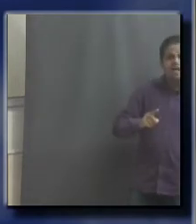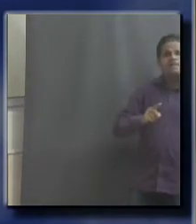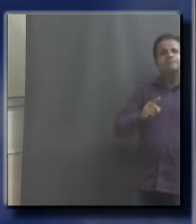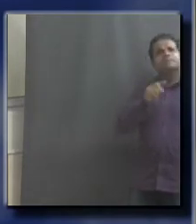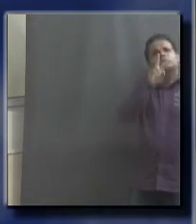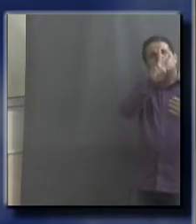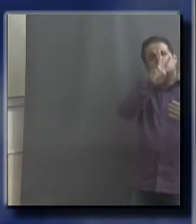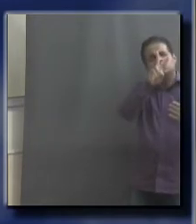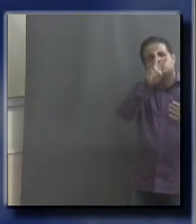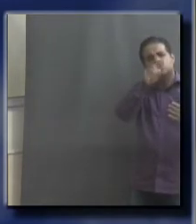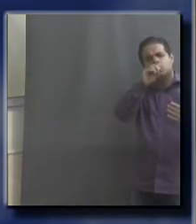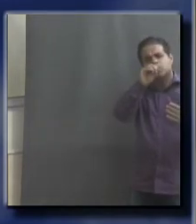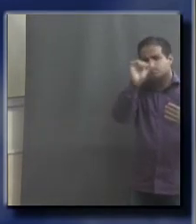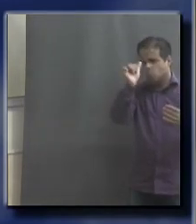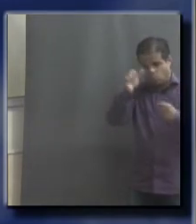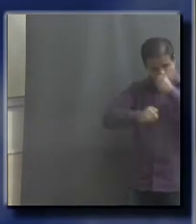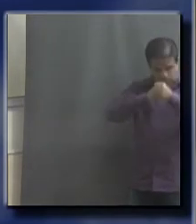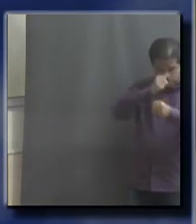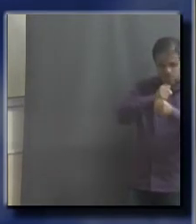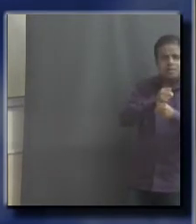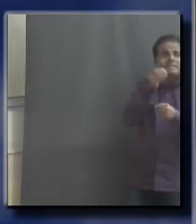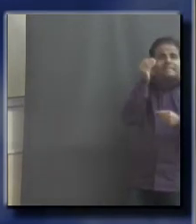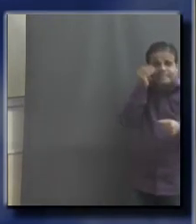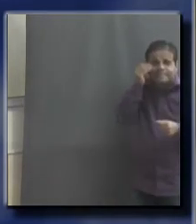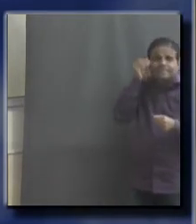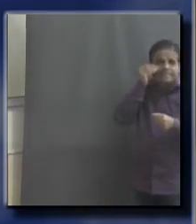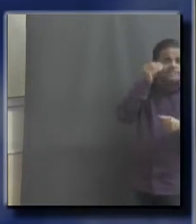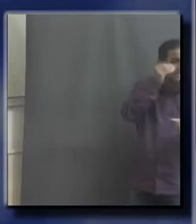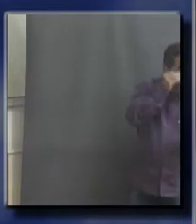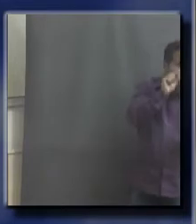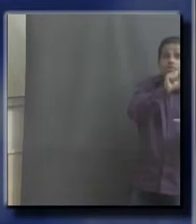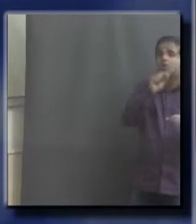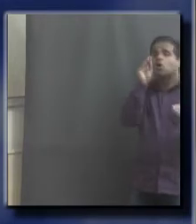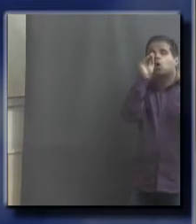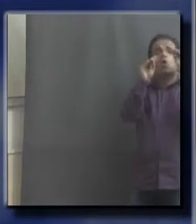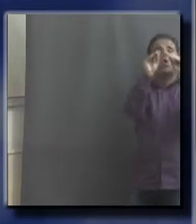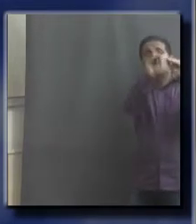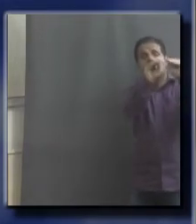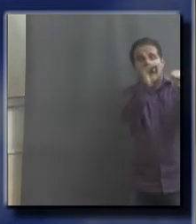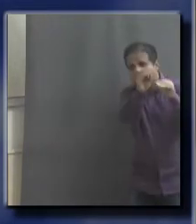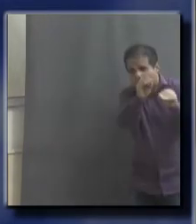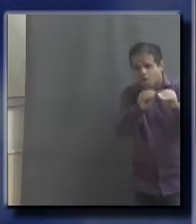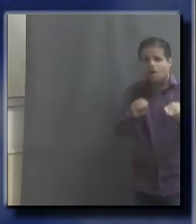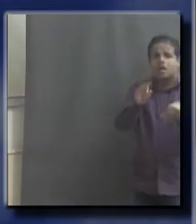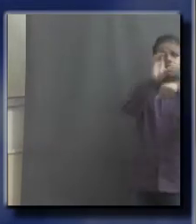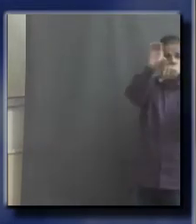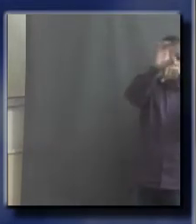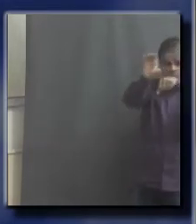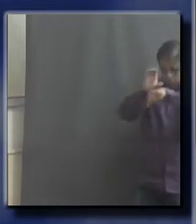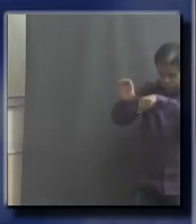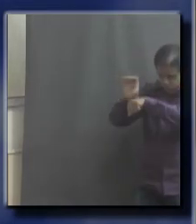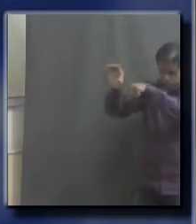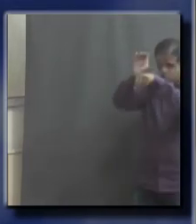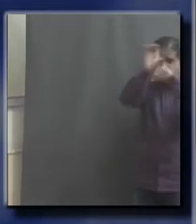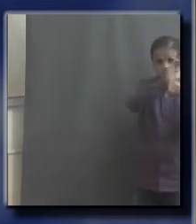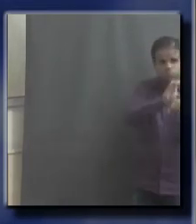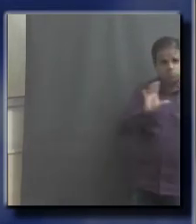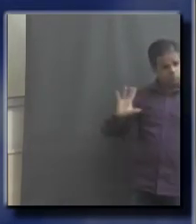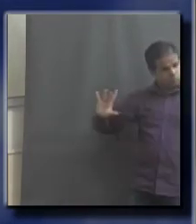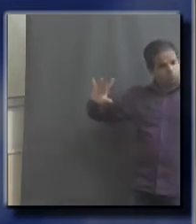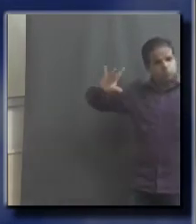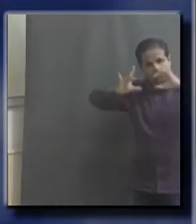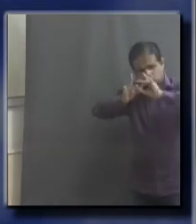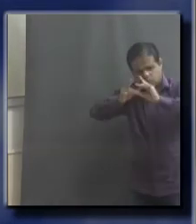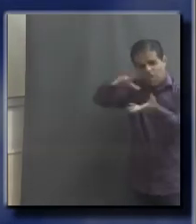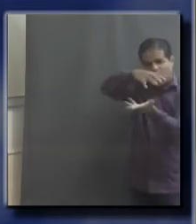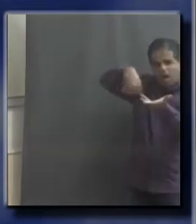desde 2011, há tentativas de colocar os cursos vinculados à